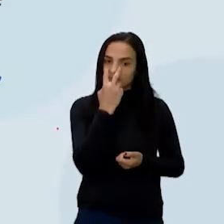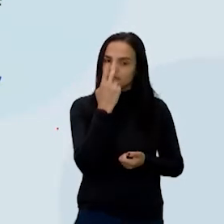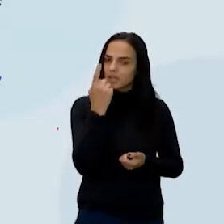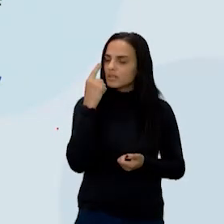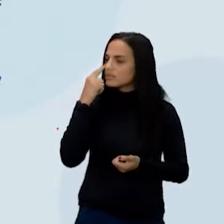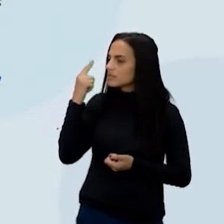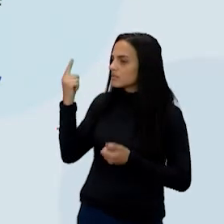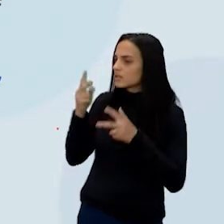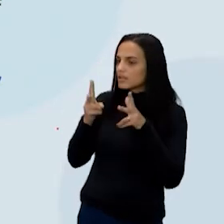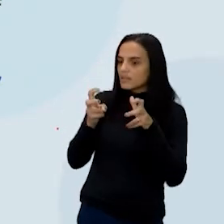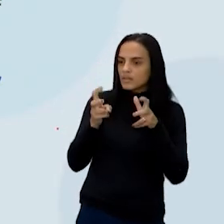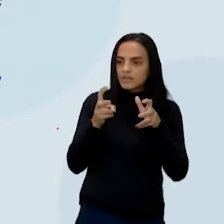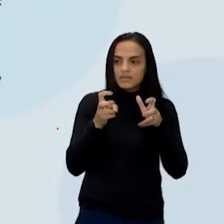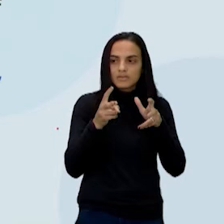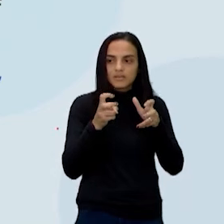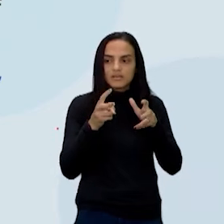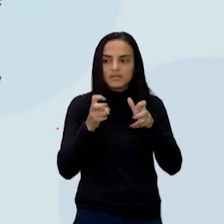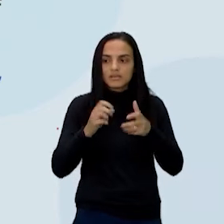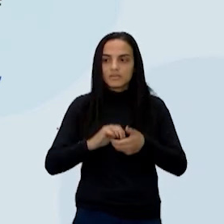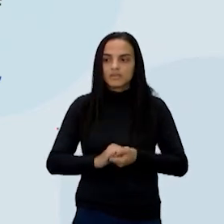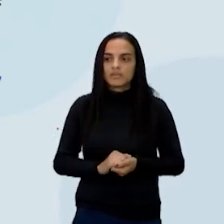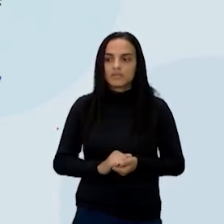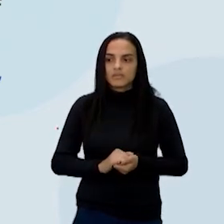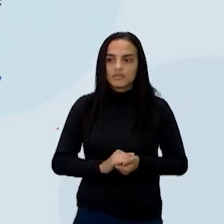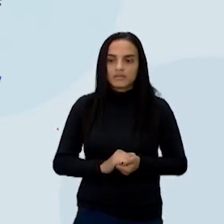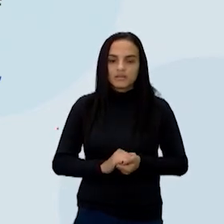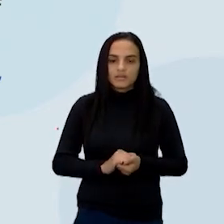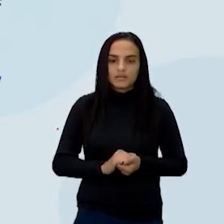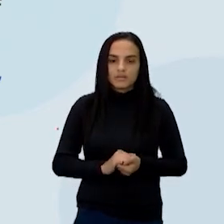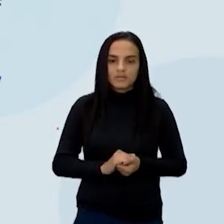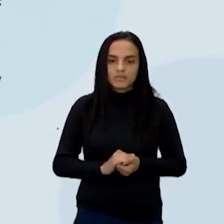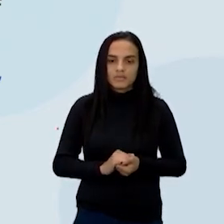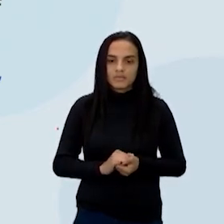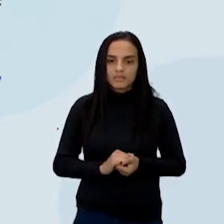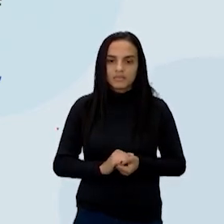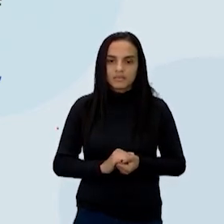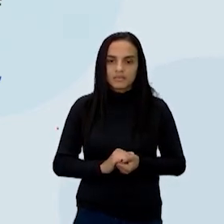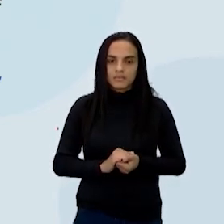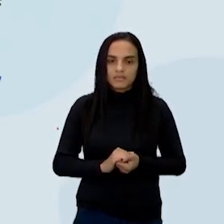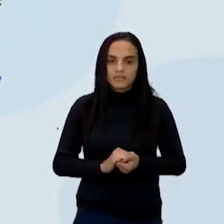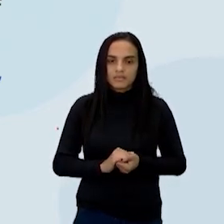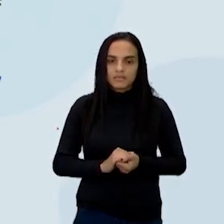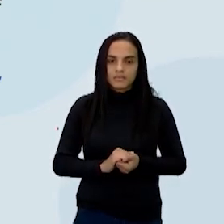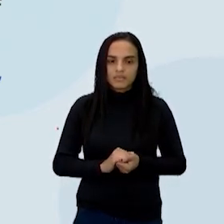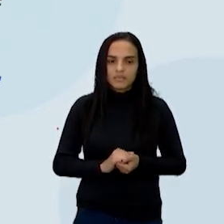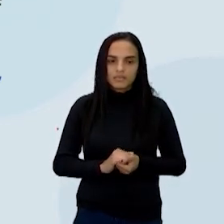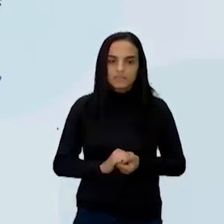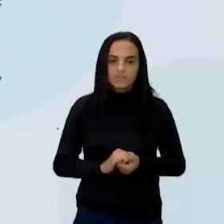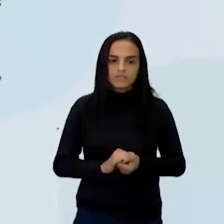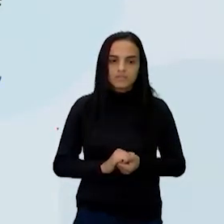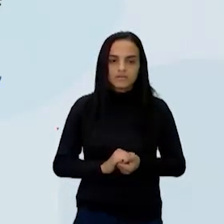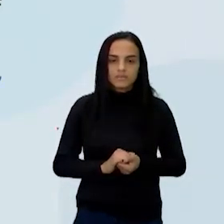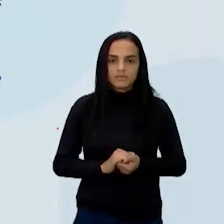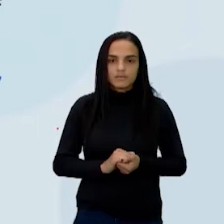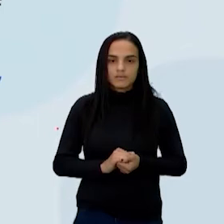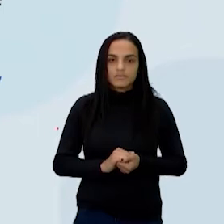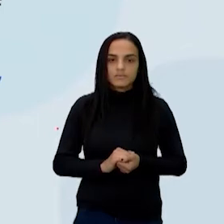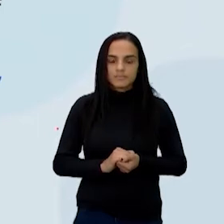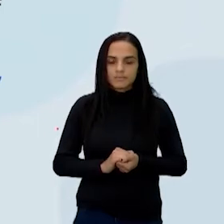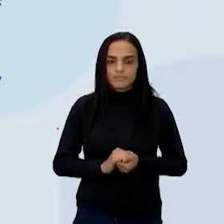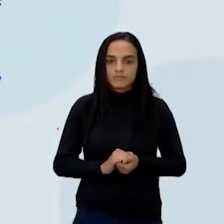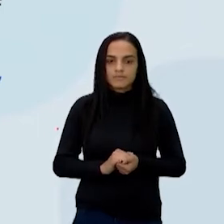ó, pães consumidos, né? É o primeiro termozinho que aparece, né? E em seguida aparece pra gente o